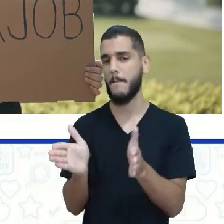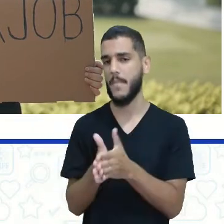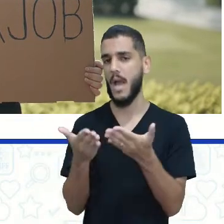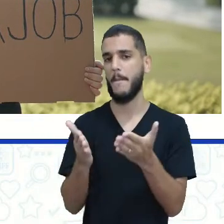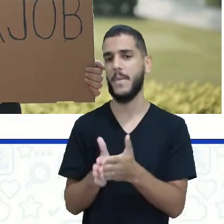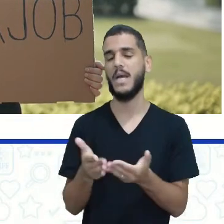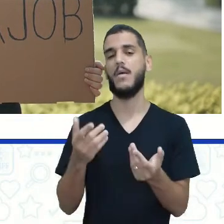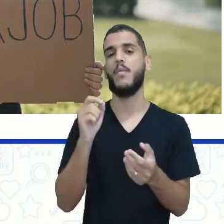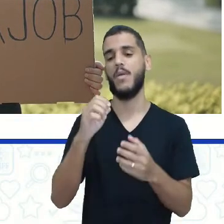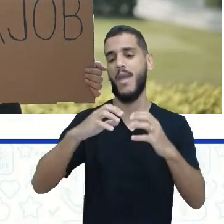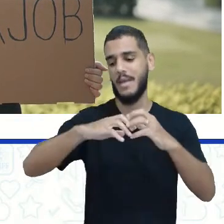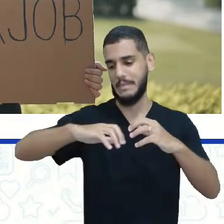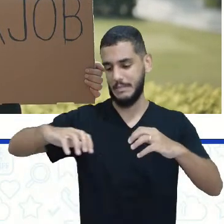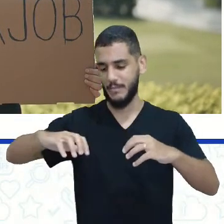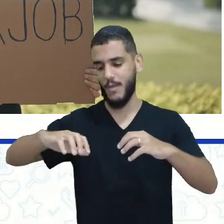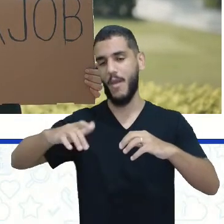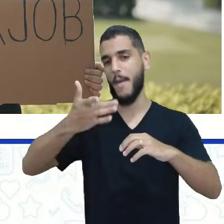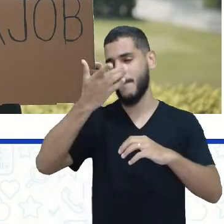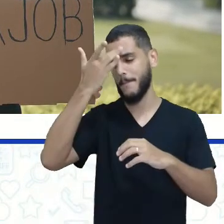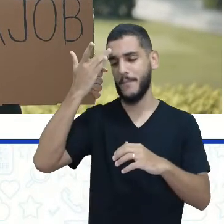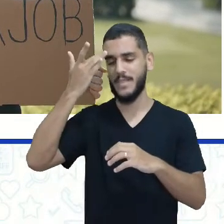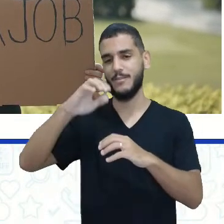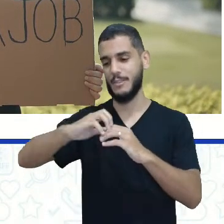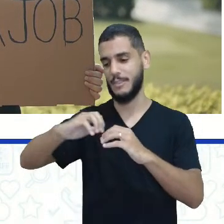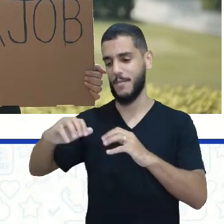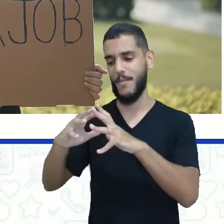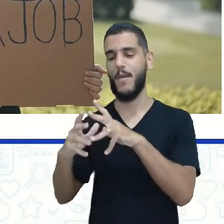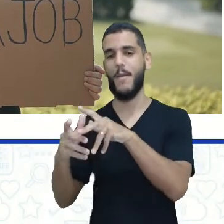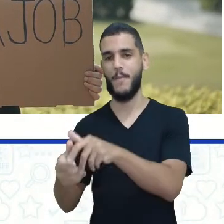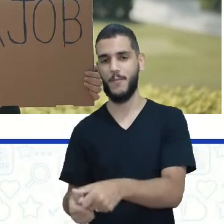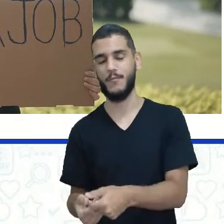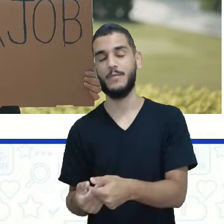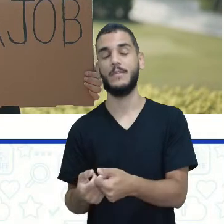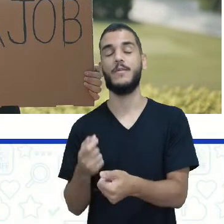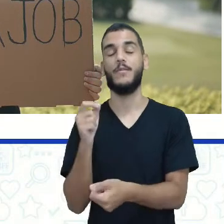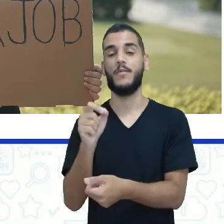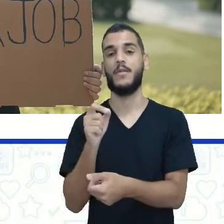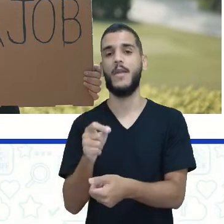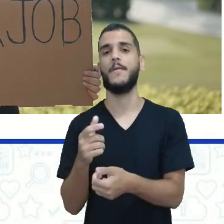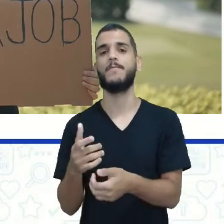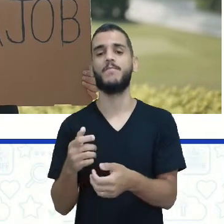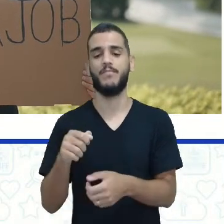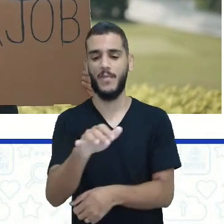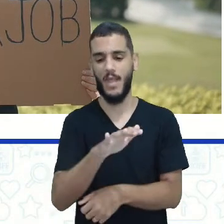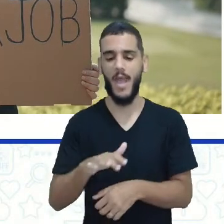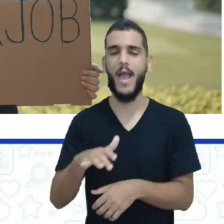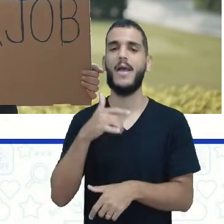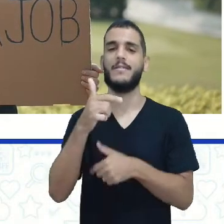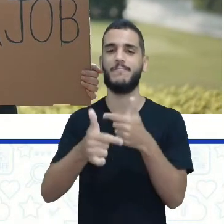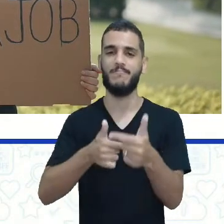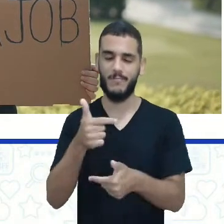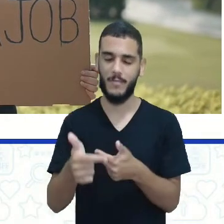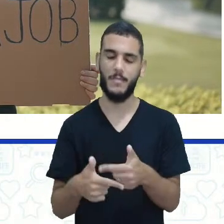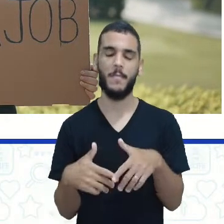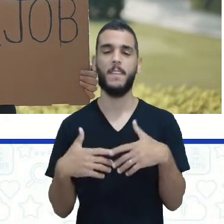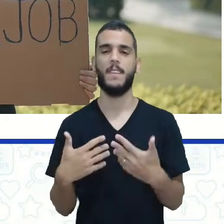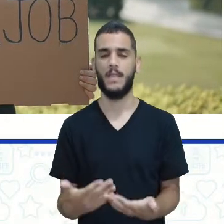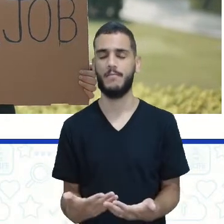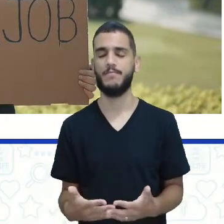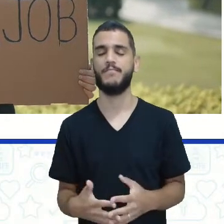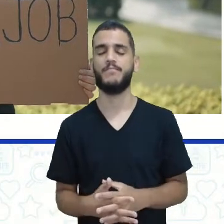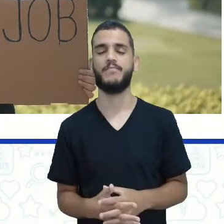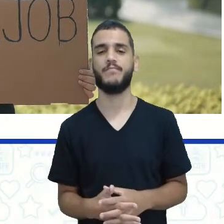excluindo um número cada vez maior de pessoas, excluindo de quê? Do mercado de trabalho. Exato. Não é?